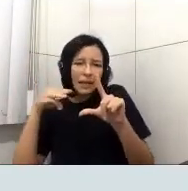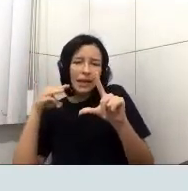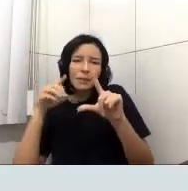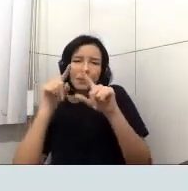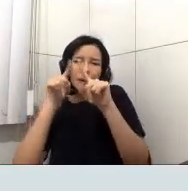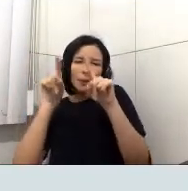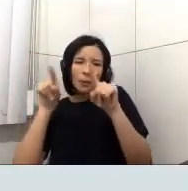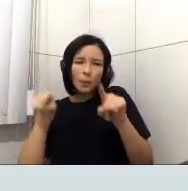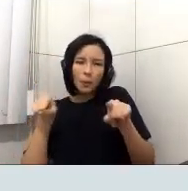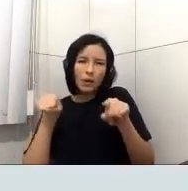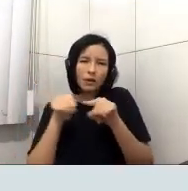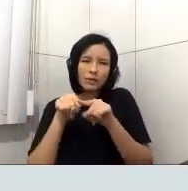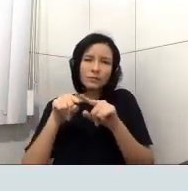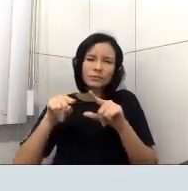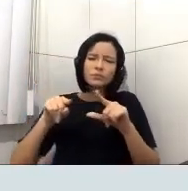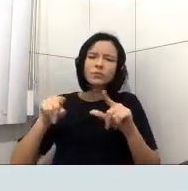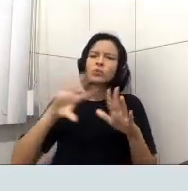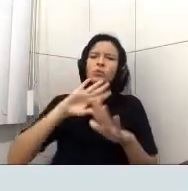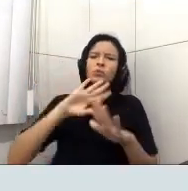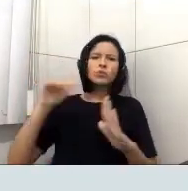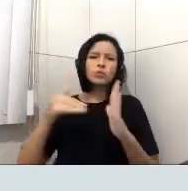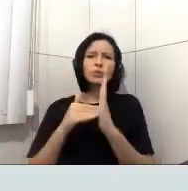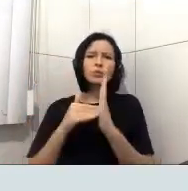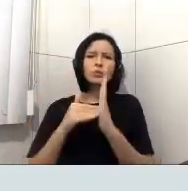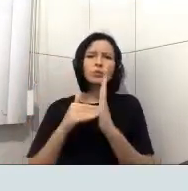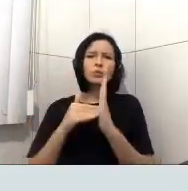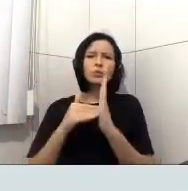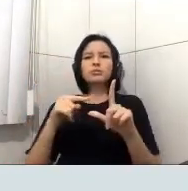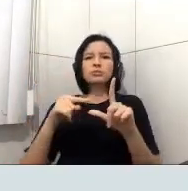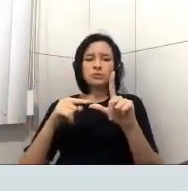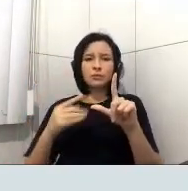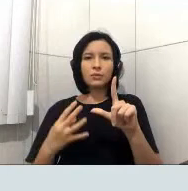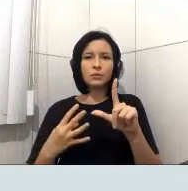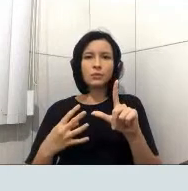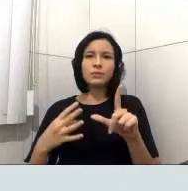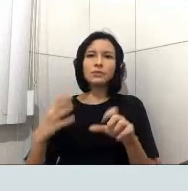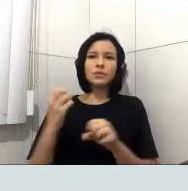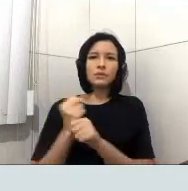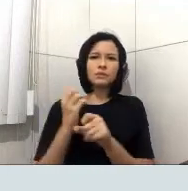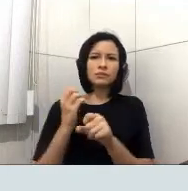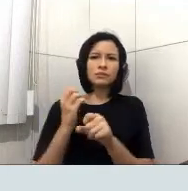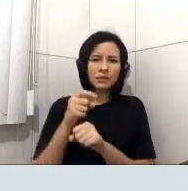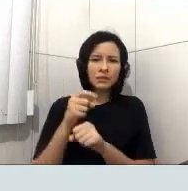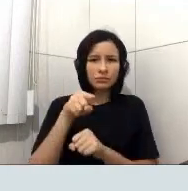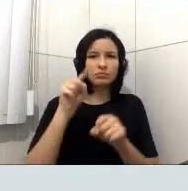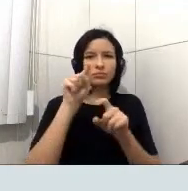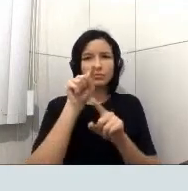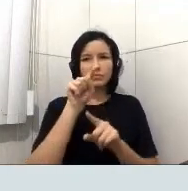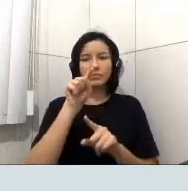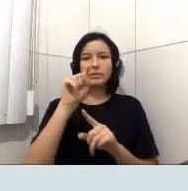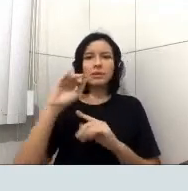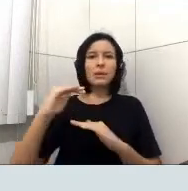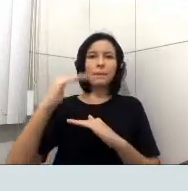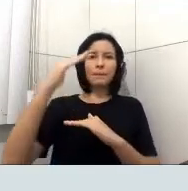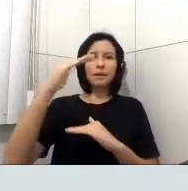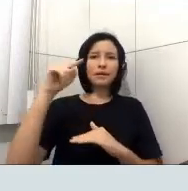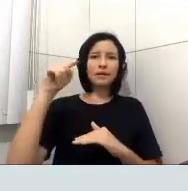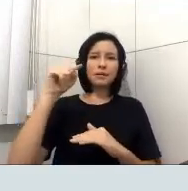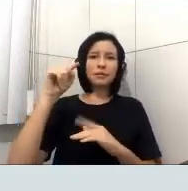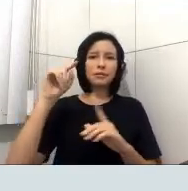é, tudo ao quadrado, certo? O cálculo da área ele é calculado a partir disso, sempre ao quadrado.